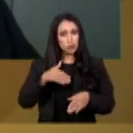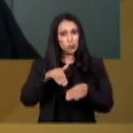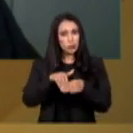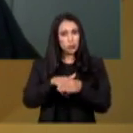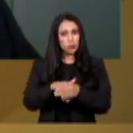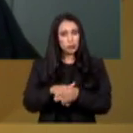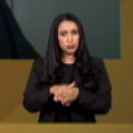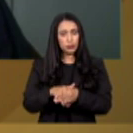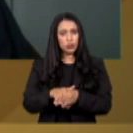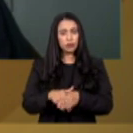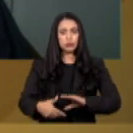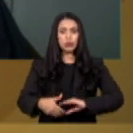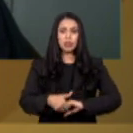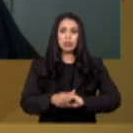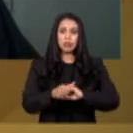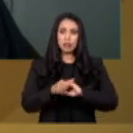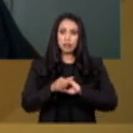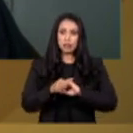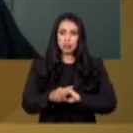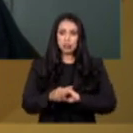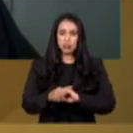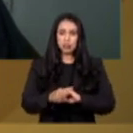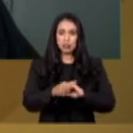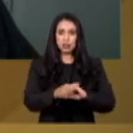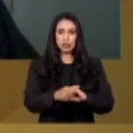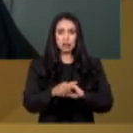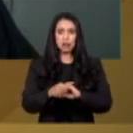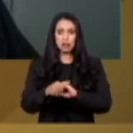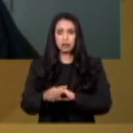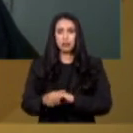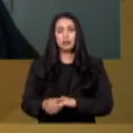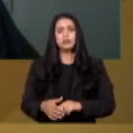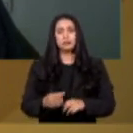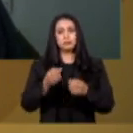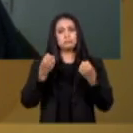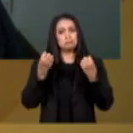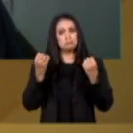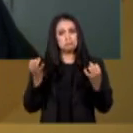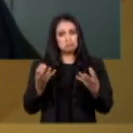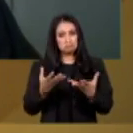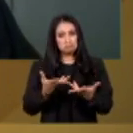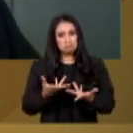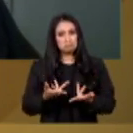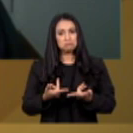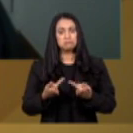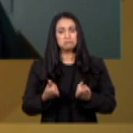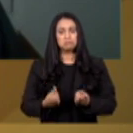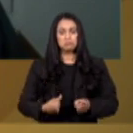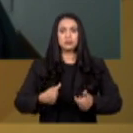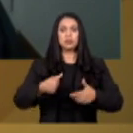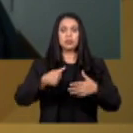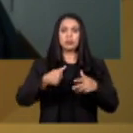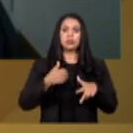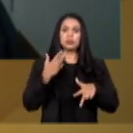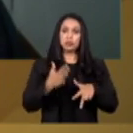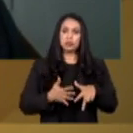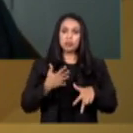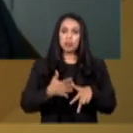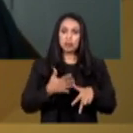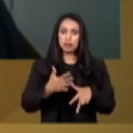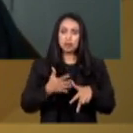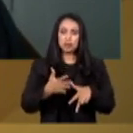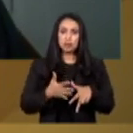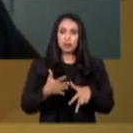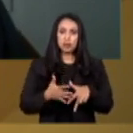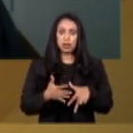roto saudando a escorreita sustentação oral pelo advogado dr